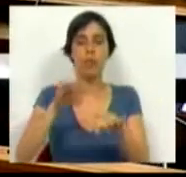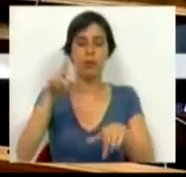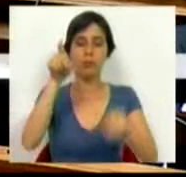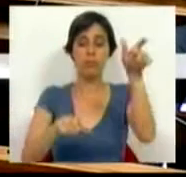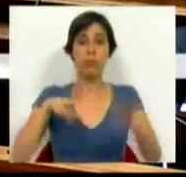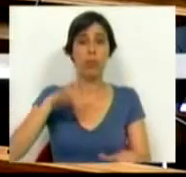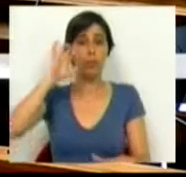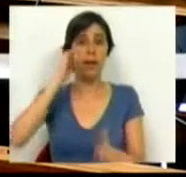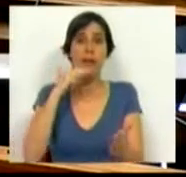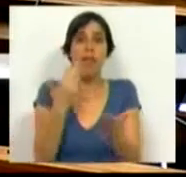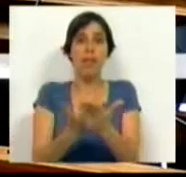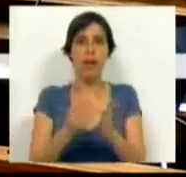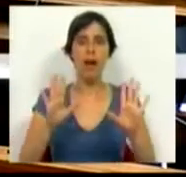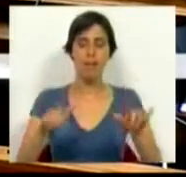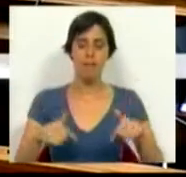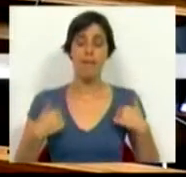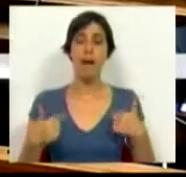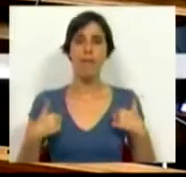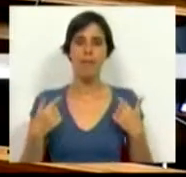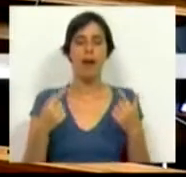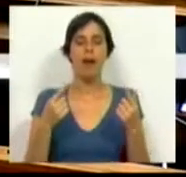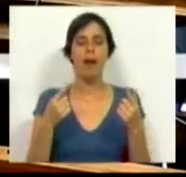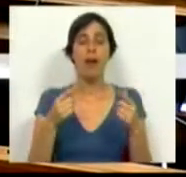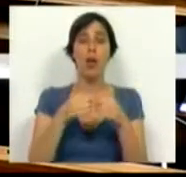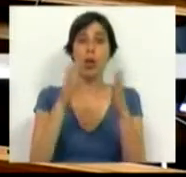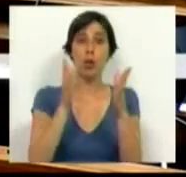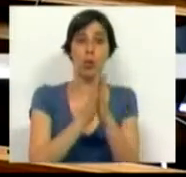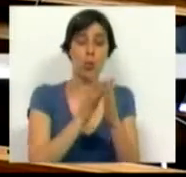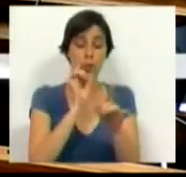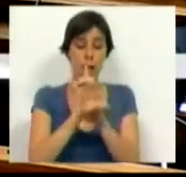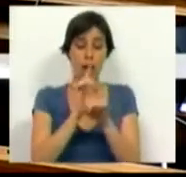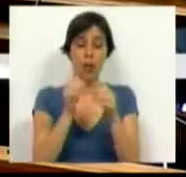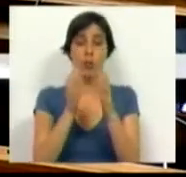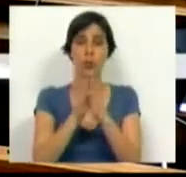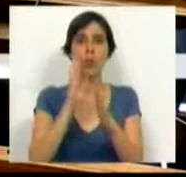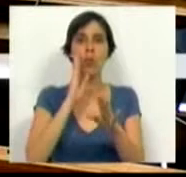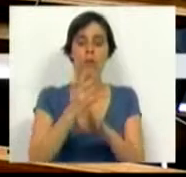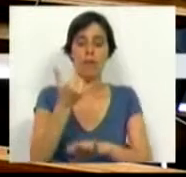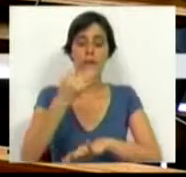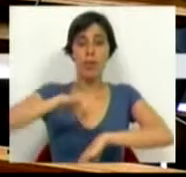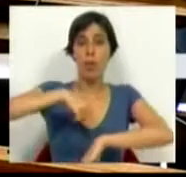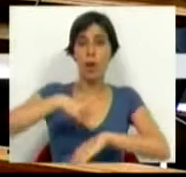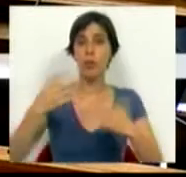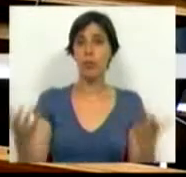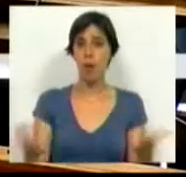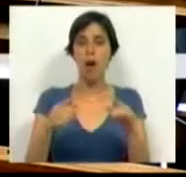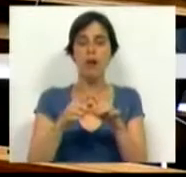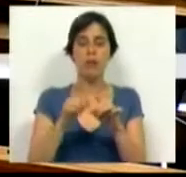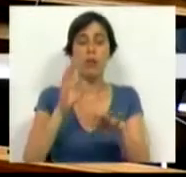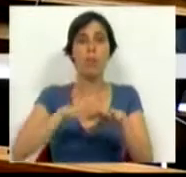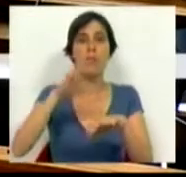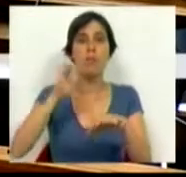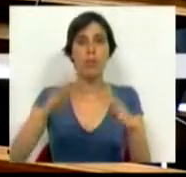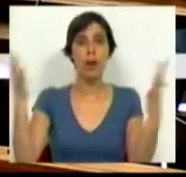aos portugueses, ainda a acumular a tudo isso, nas últimas 24 horas, devido